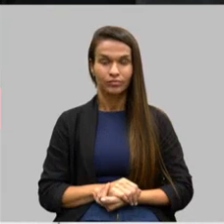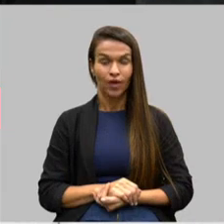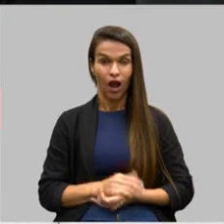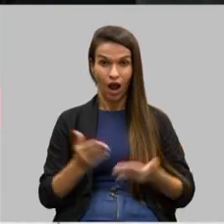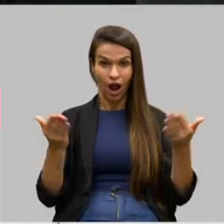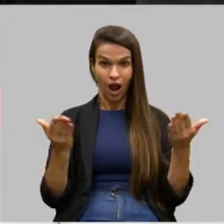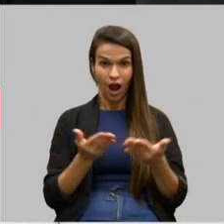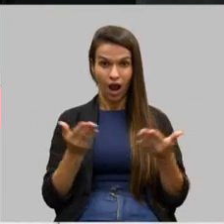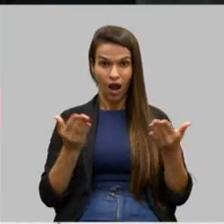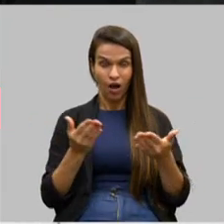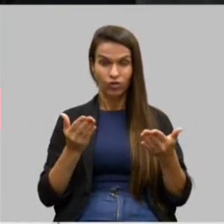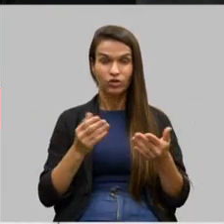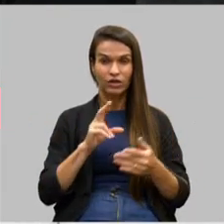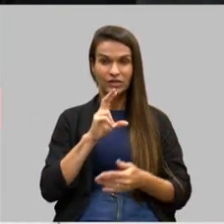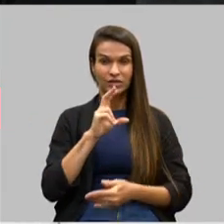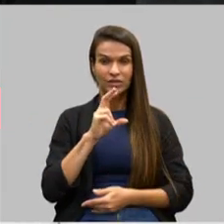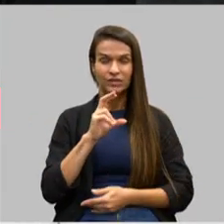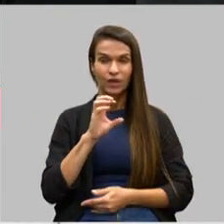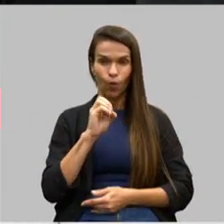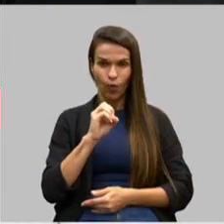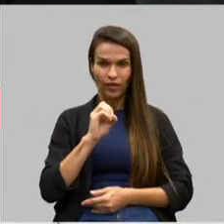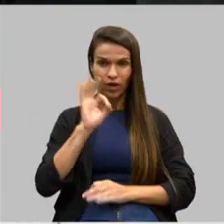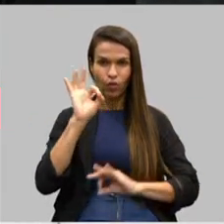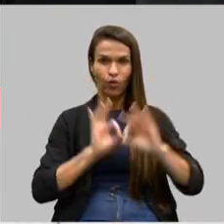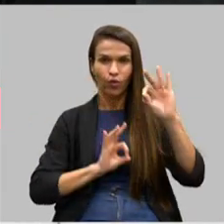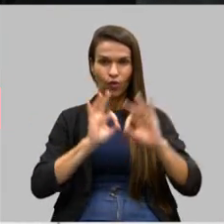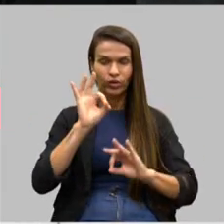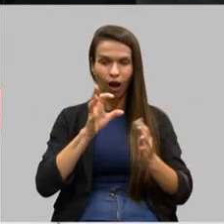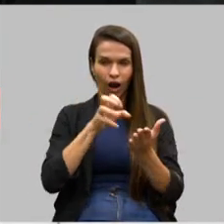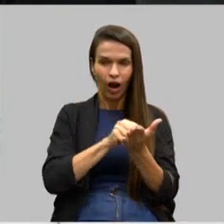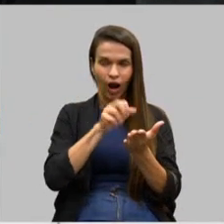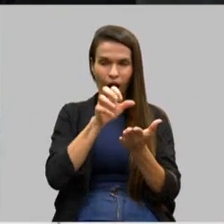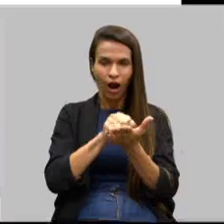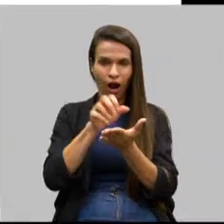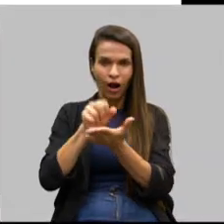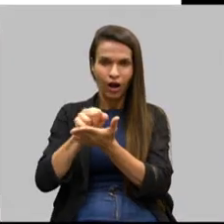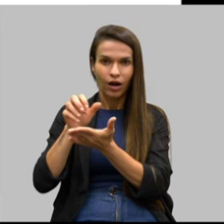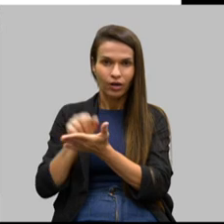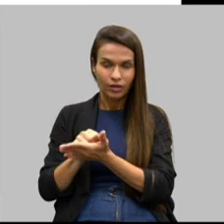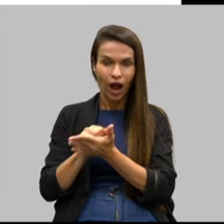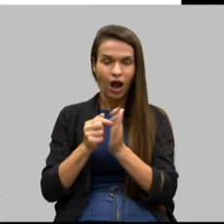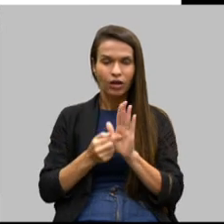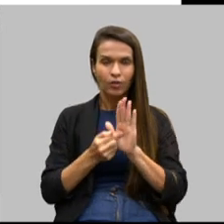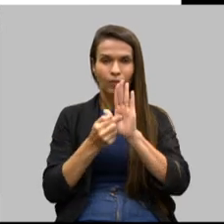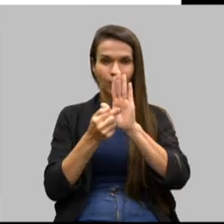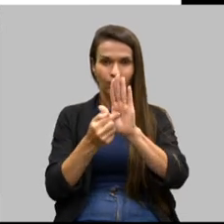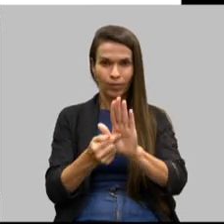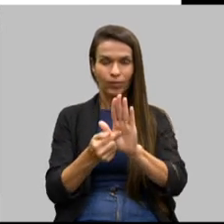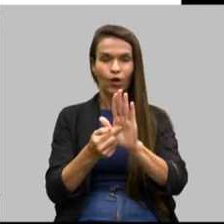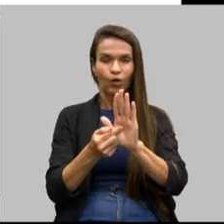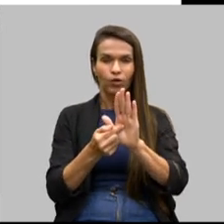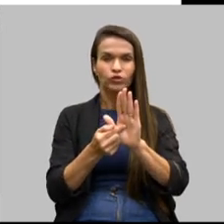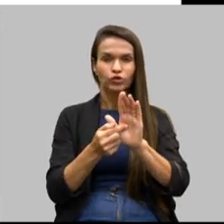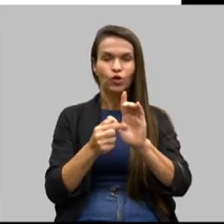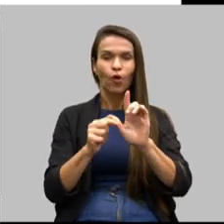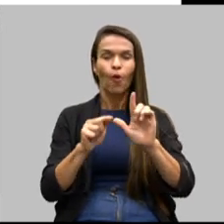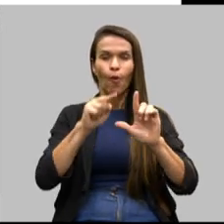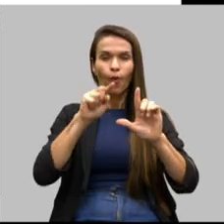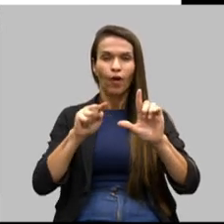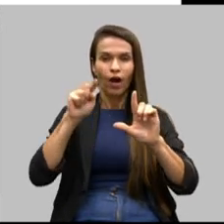Atualmente, são 50 organizações cadastradas. E aqui eu trago um gráfico onde mostra